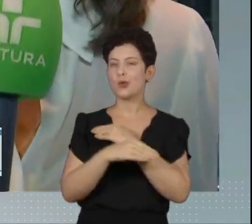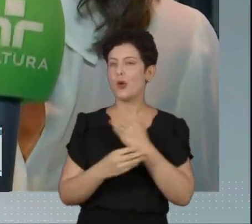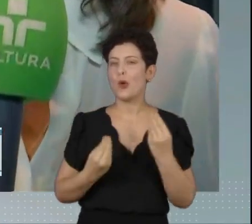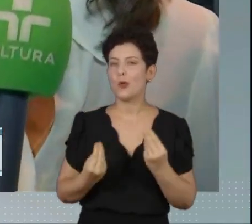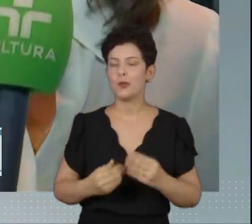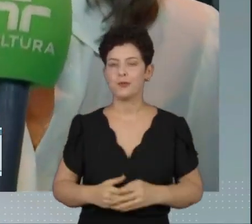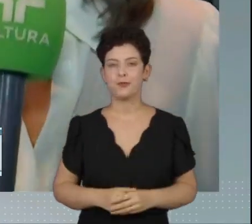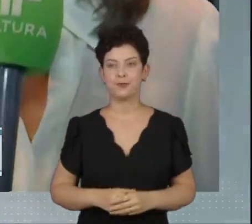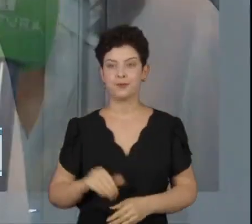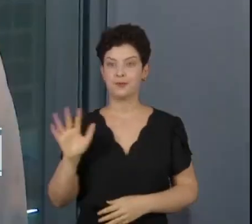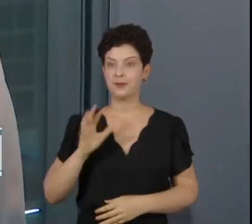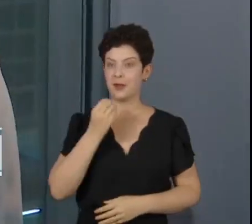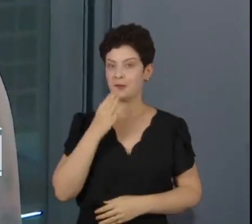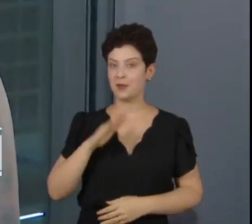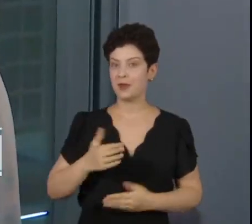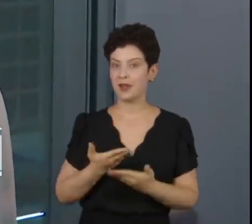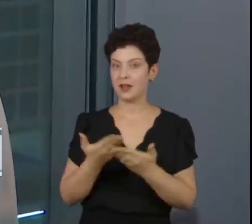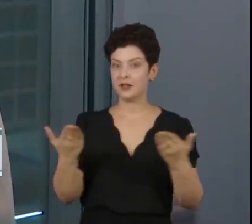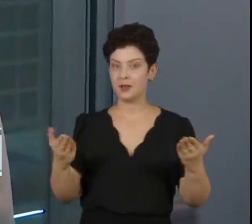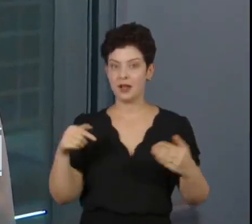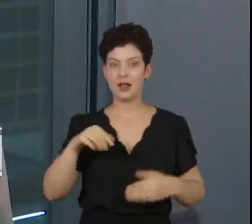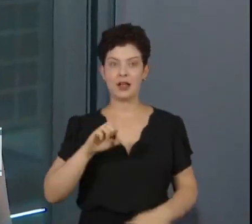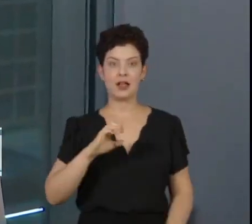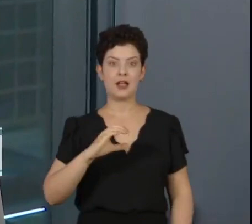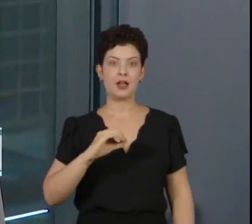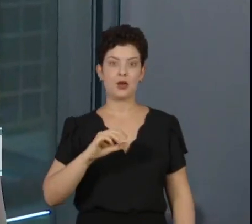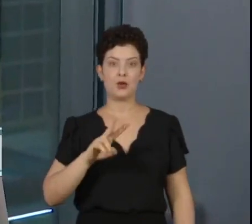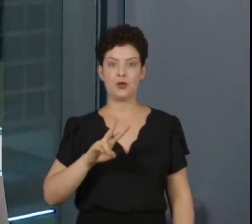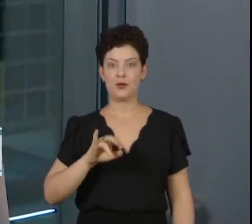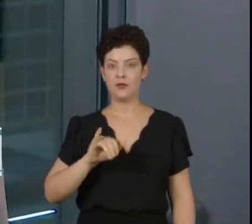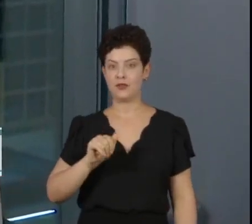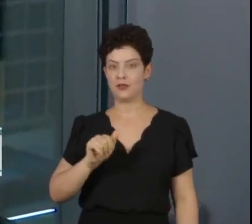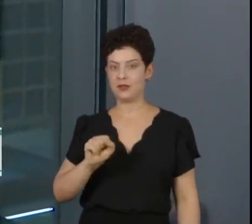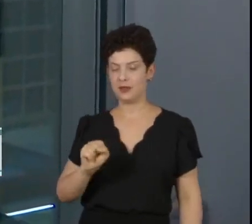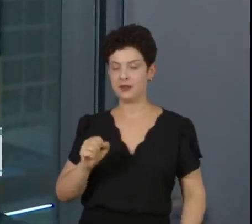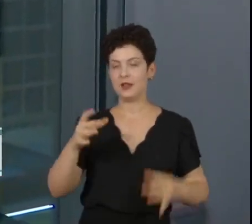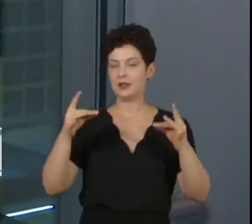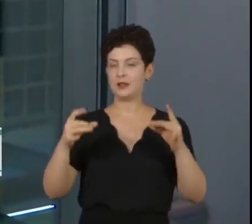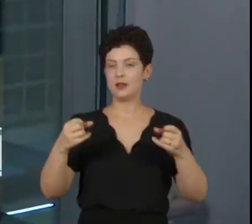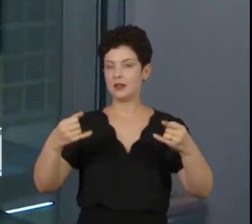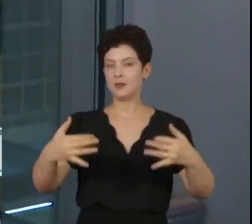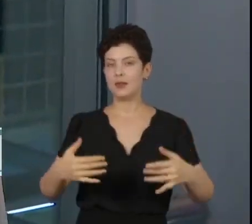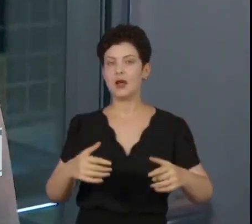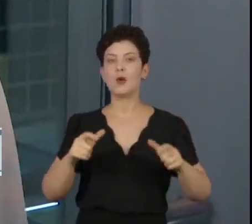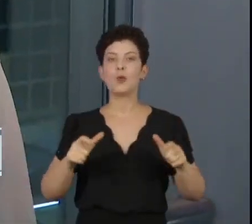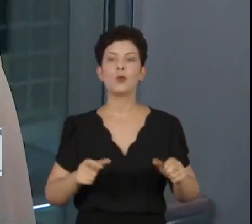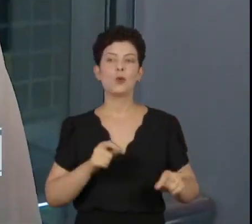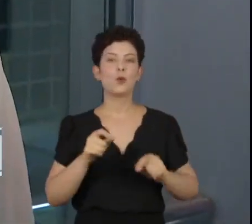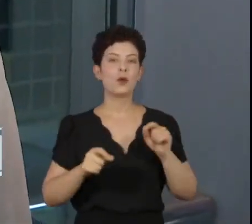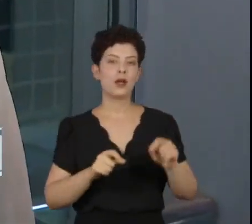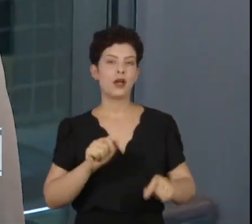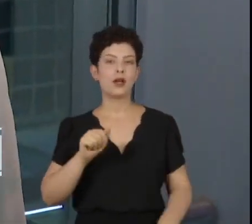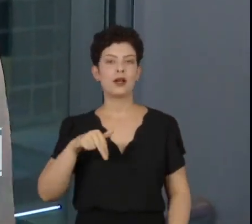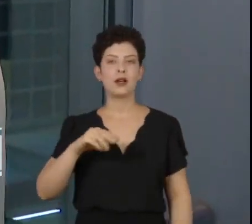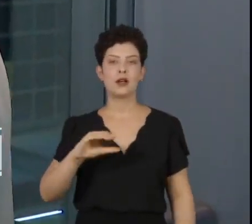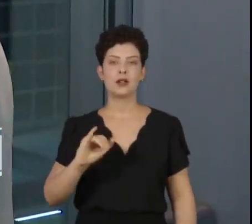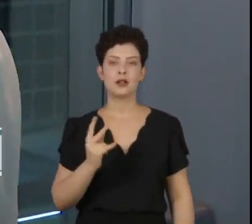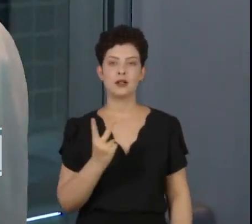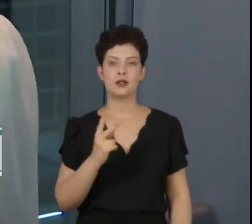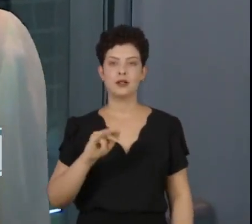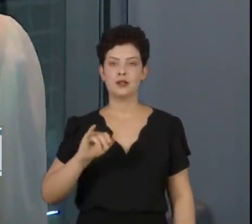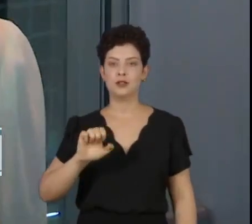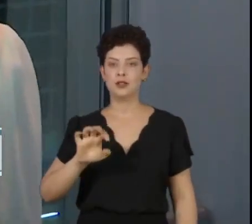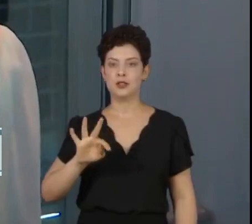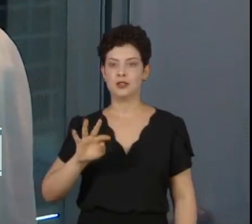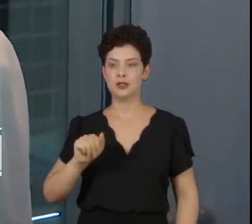Oi, boa tarde a todos. Nós estamos na Ecovias para detalhar um pouquinho a situação da Anchieta Imigrantes, caminho para quem vai para